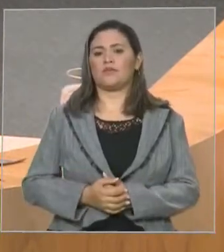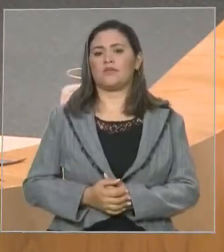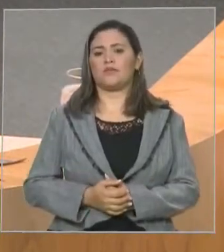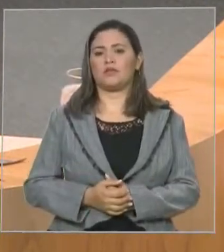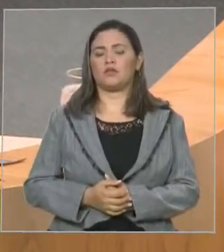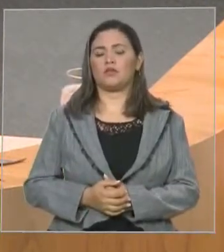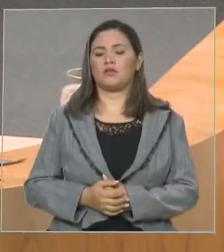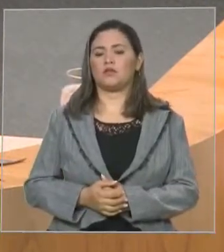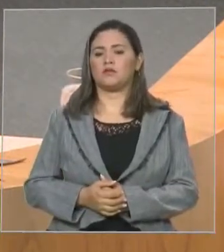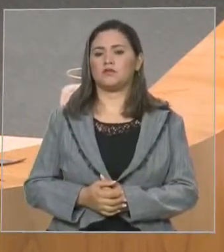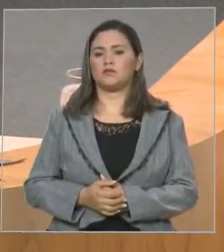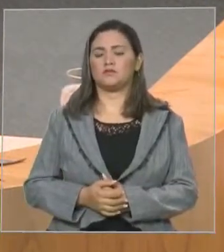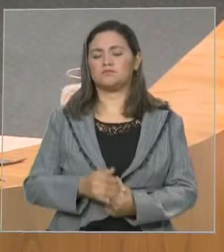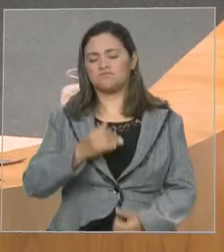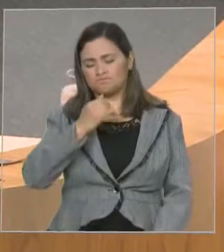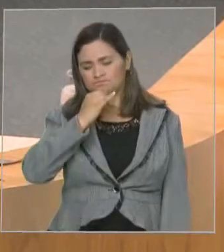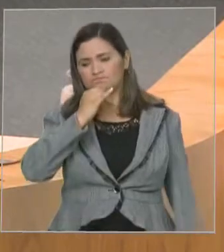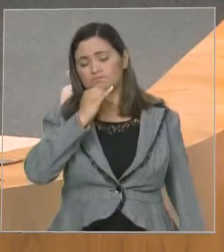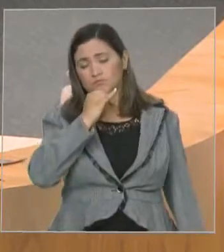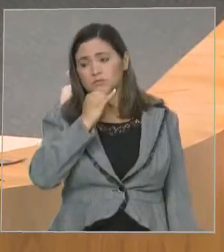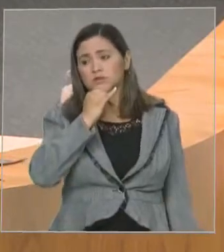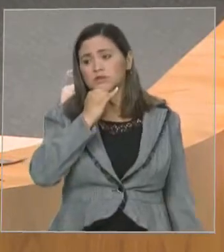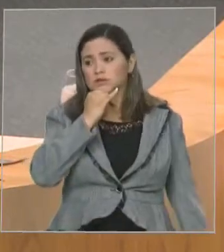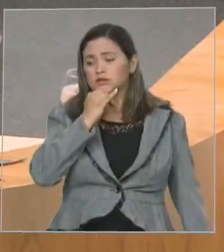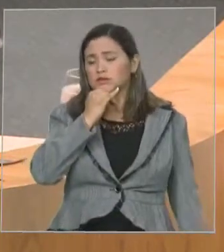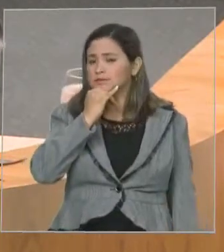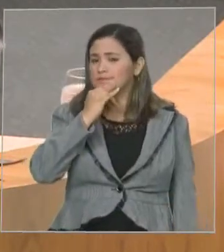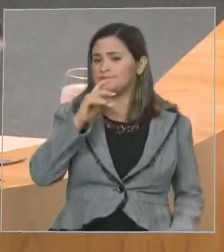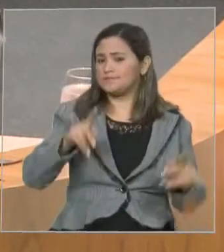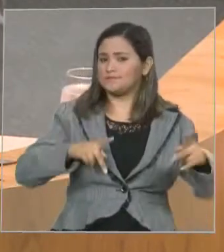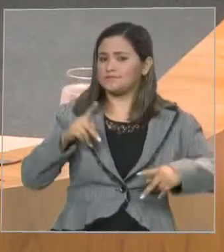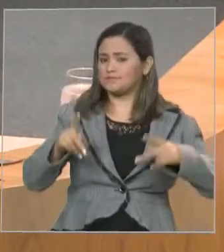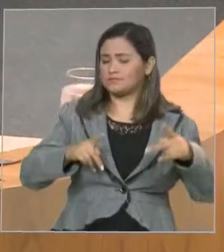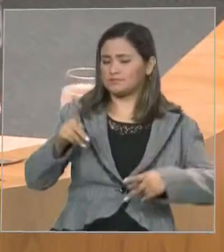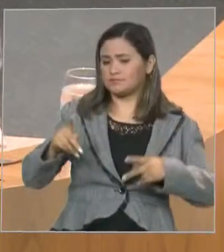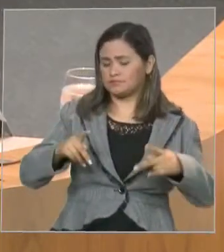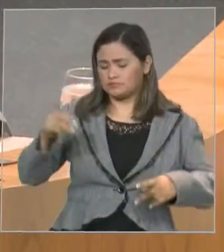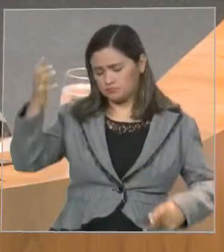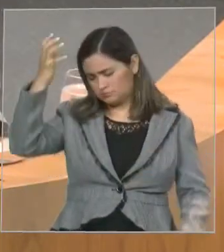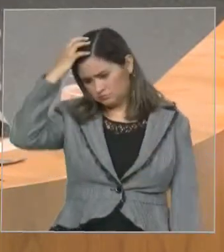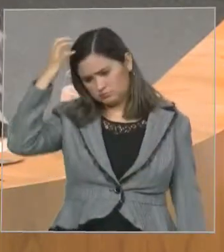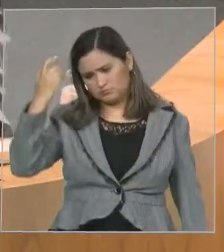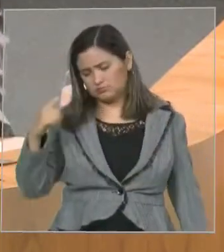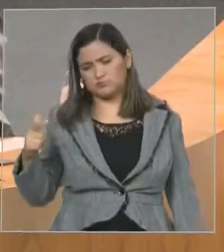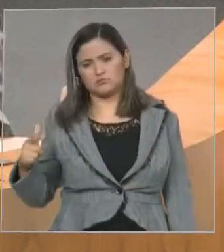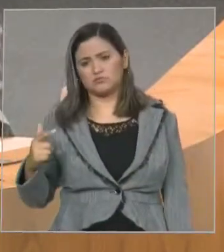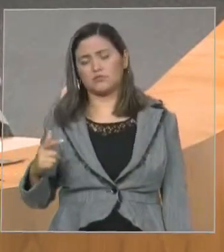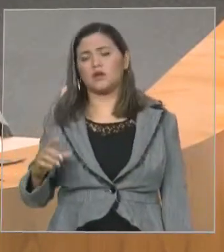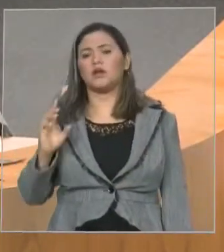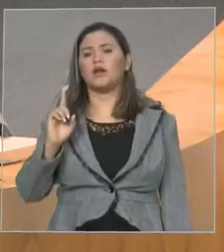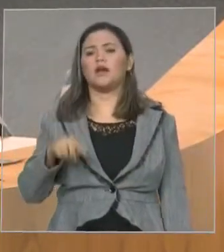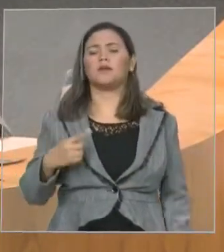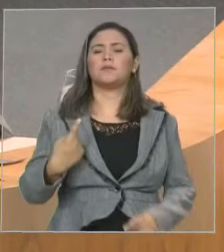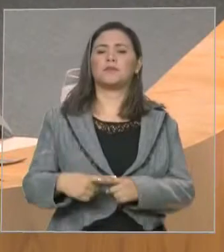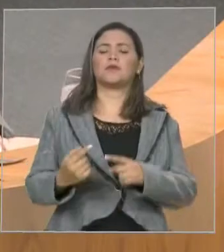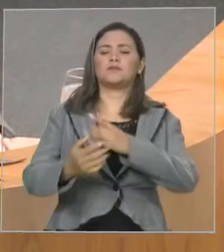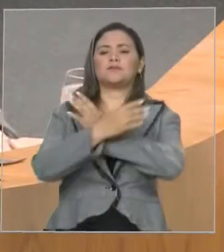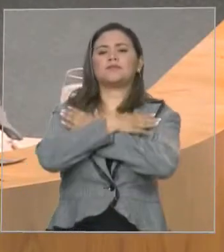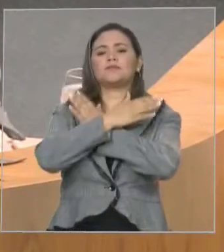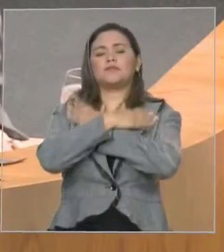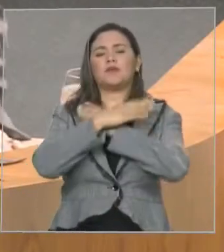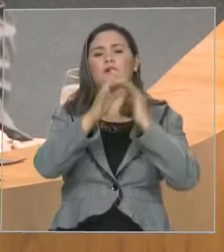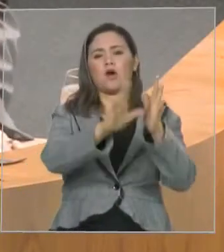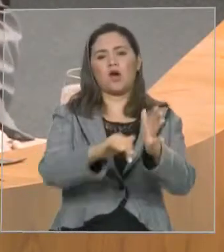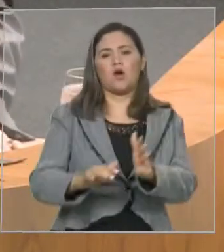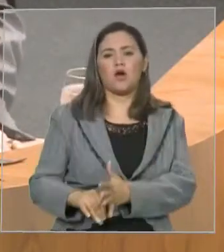culpado, infelizmente, de uma situação social, de criminalidade, são os assaltantes. Infelizmente, mas o governo tem tomado